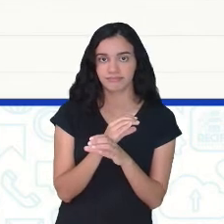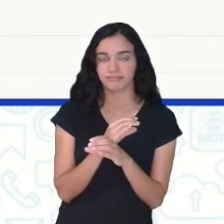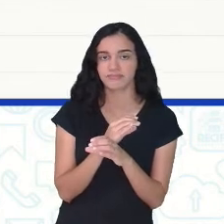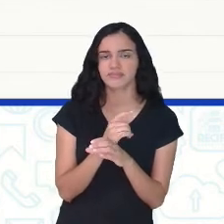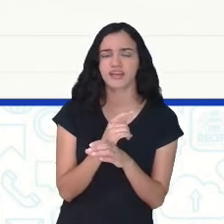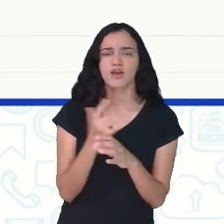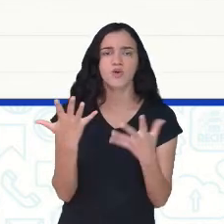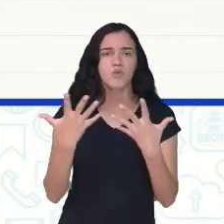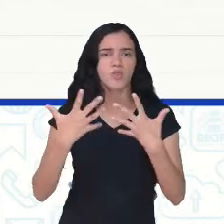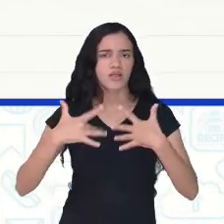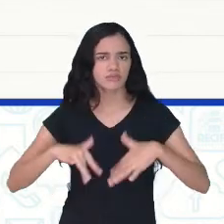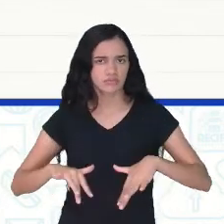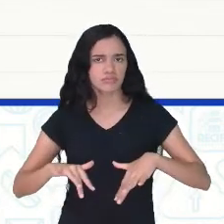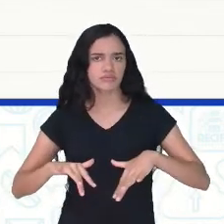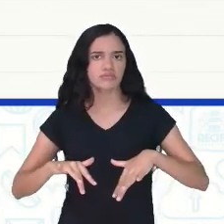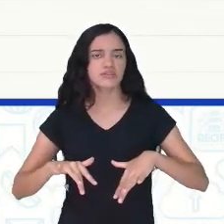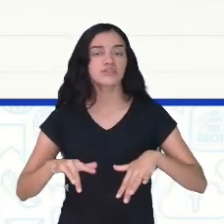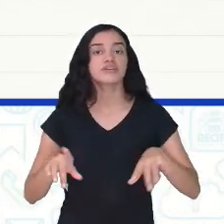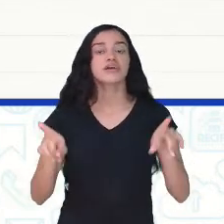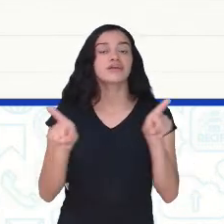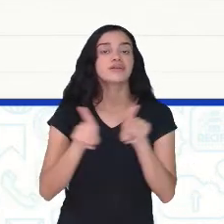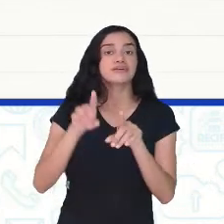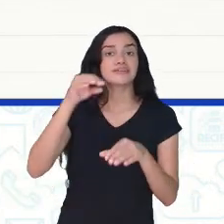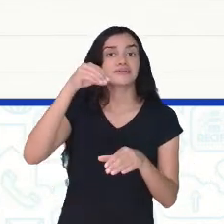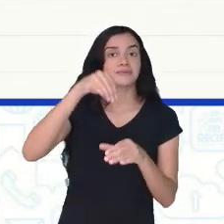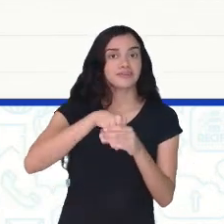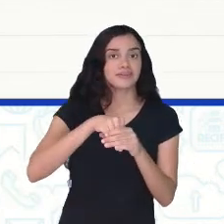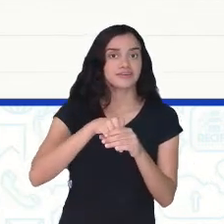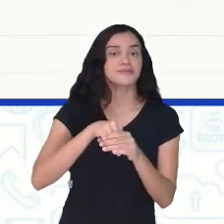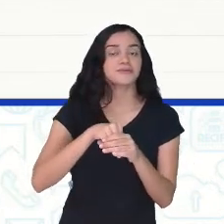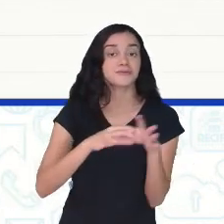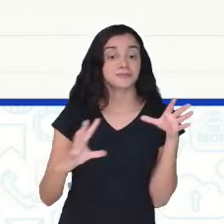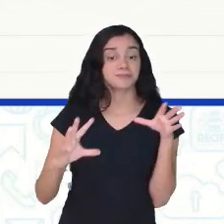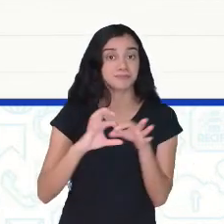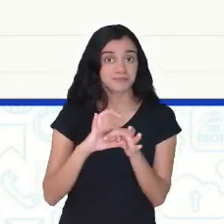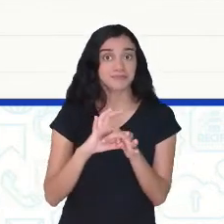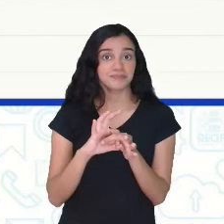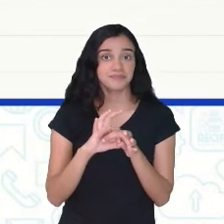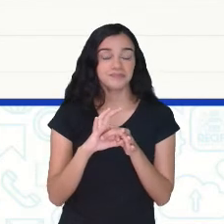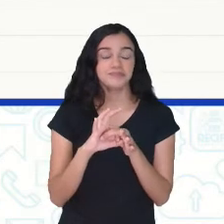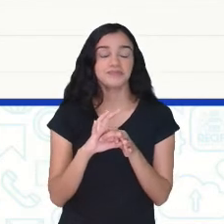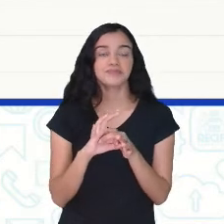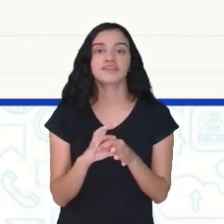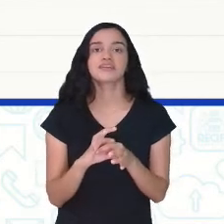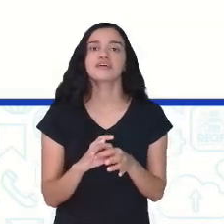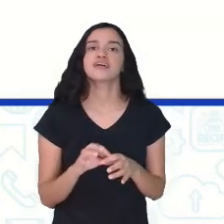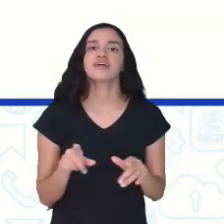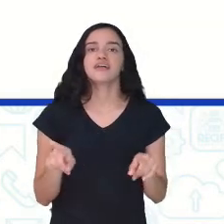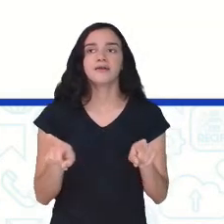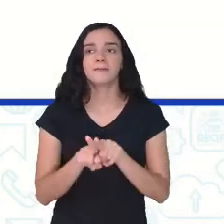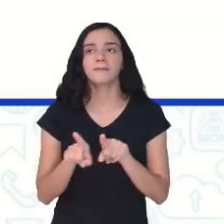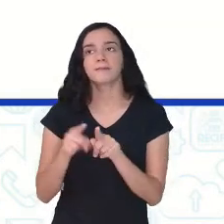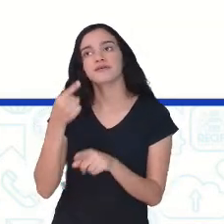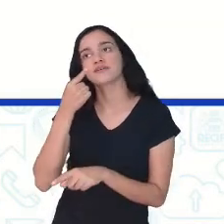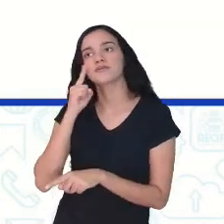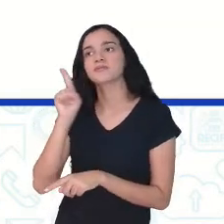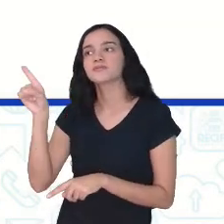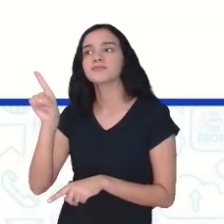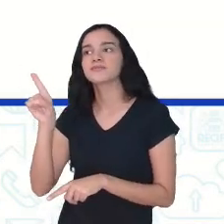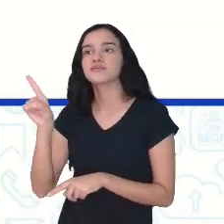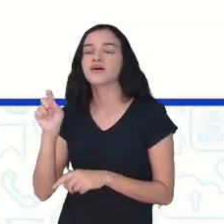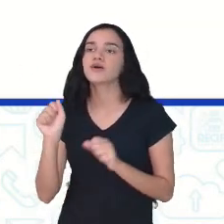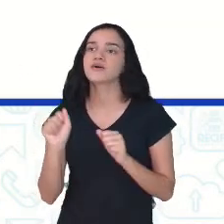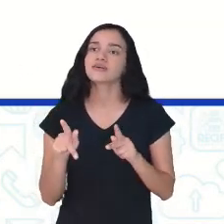os naturais, eles estão dentro dos racionais, mas existem números racionais que nem é inteiro, nem é natural,